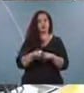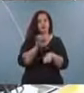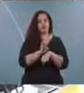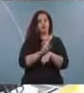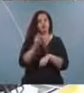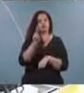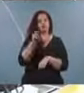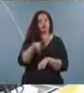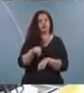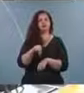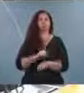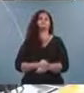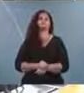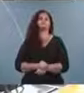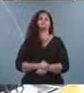do Rio Grande do Norte. E, se possível,